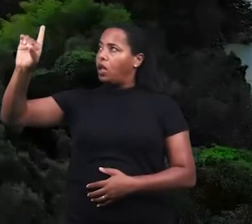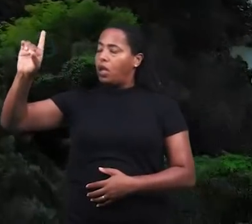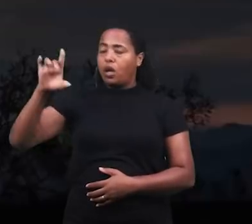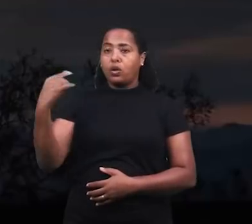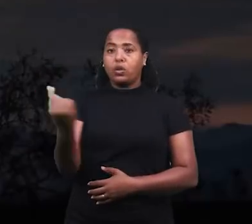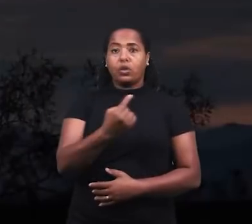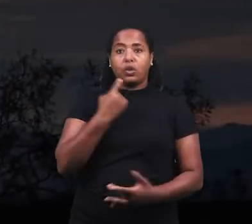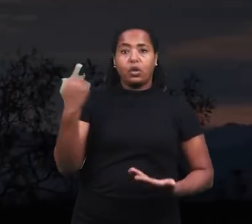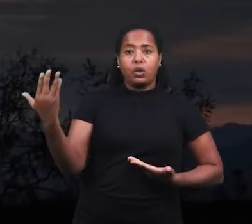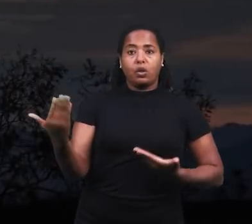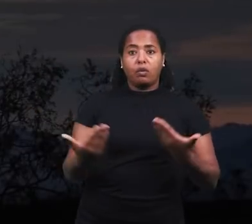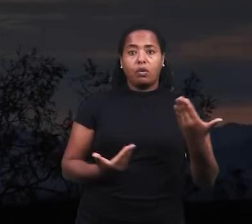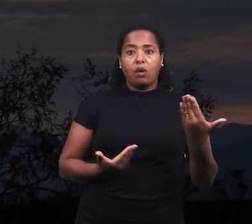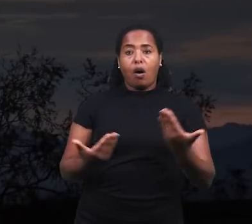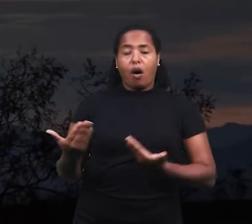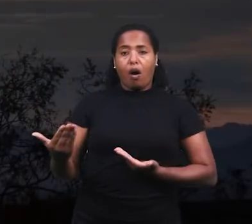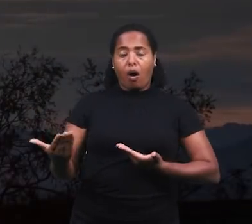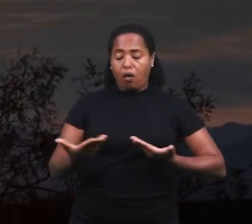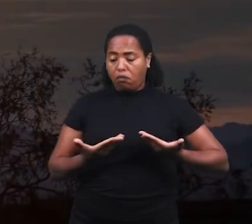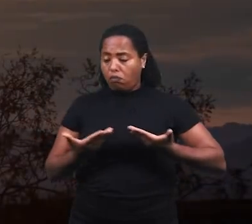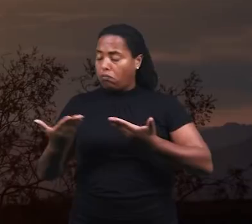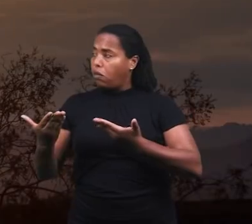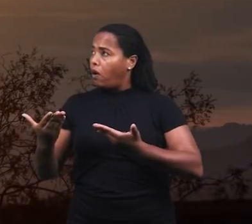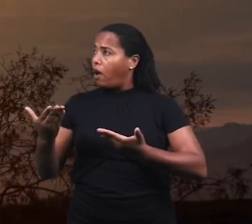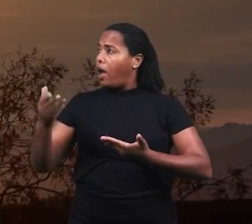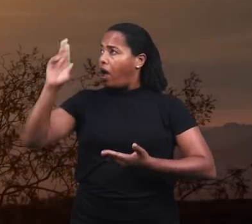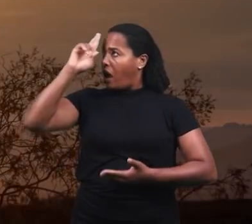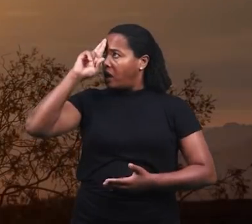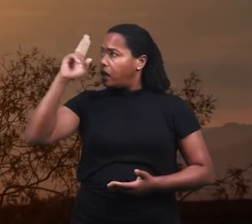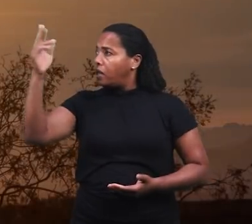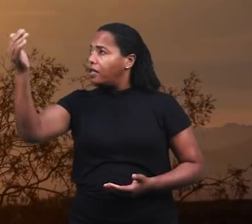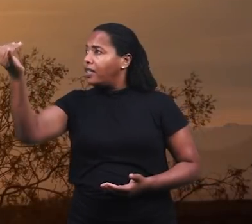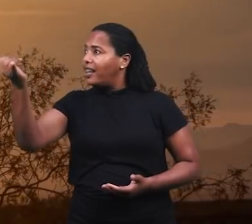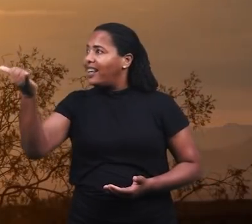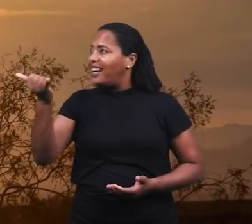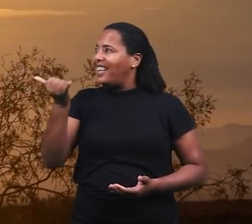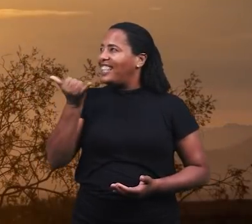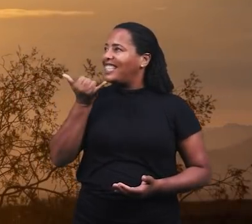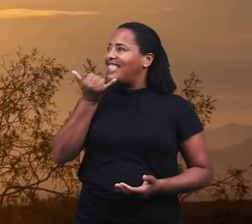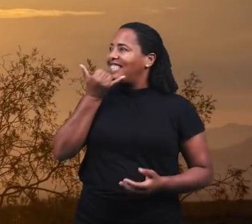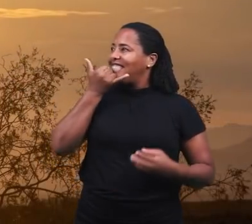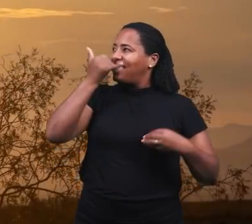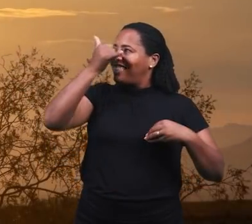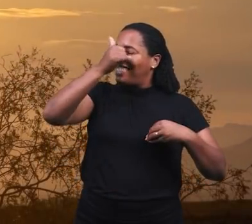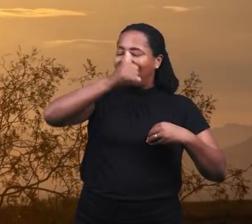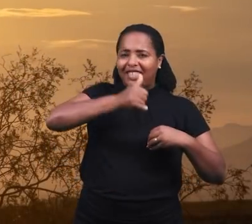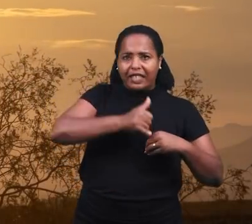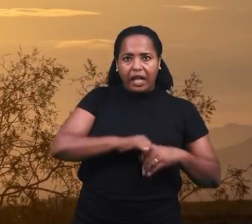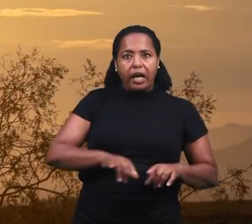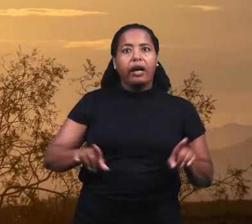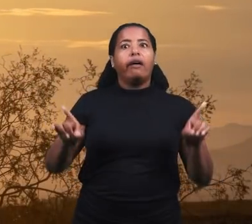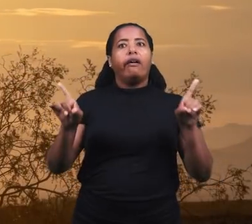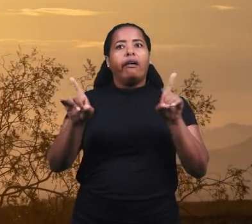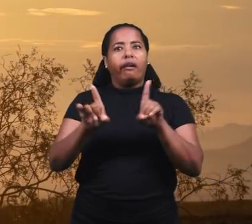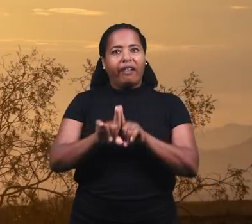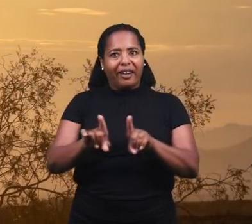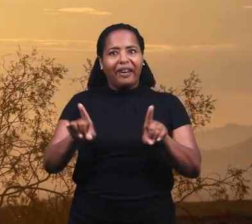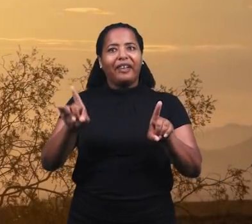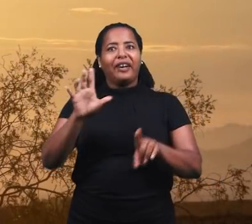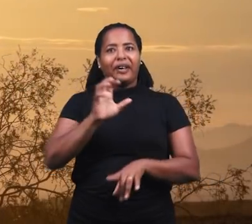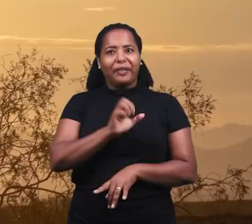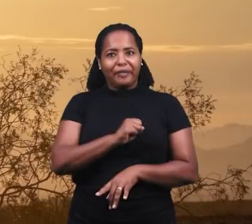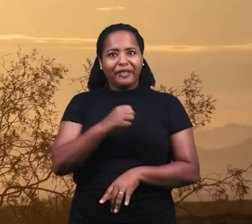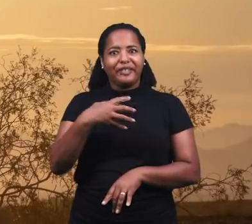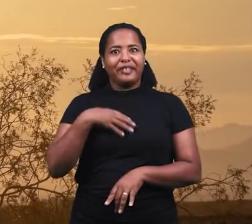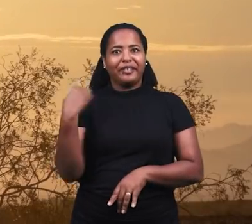jamais. O Deus a quem servimos é um Deus perdoador, é Deus de